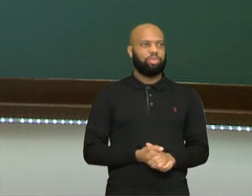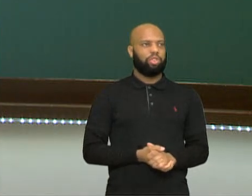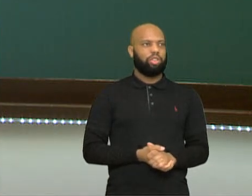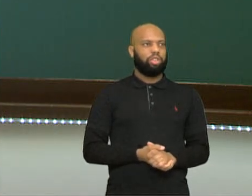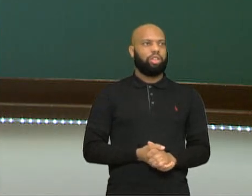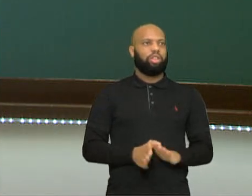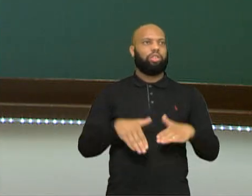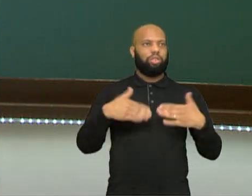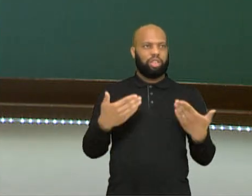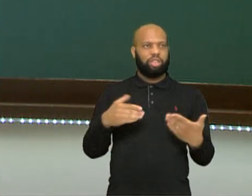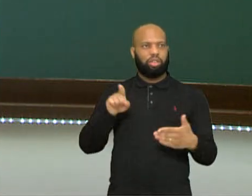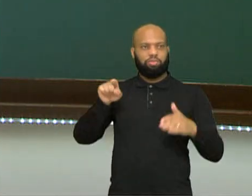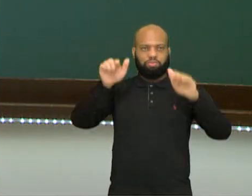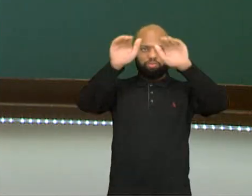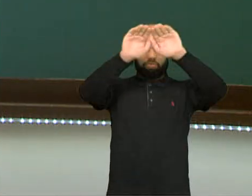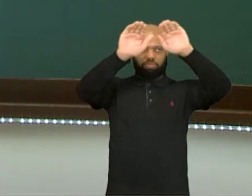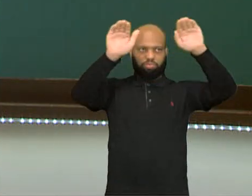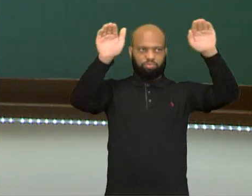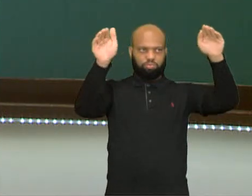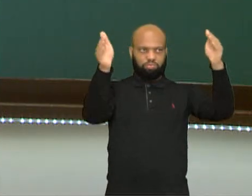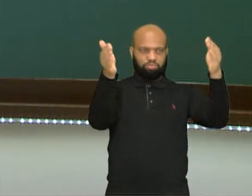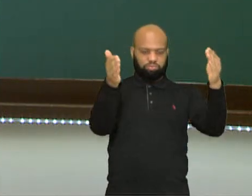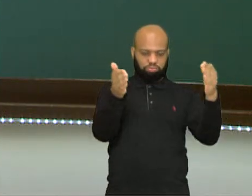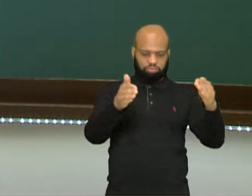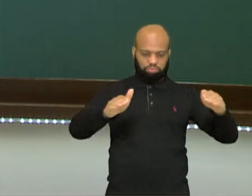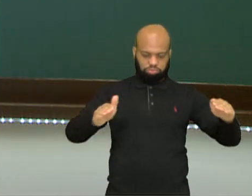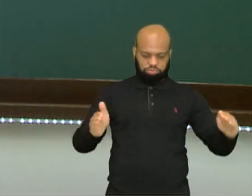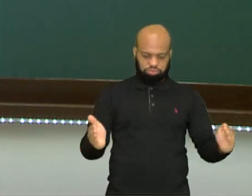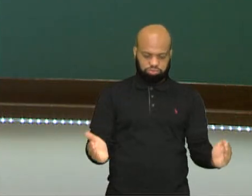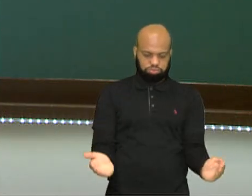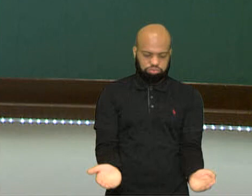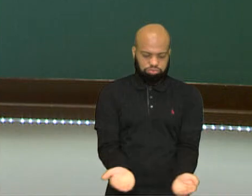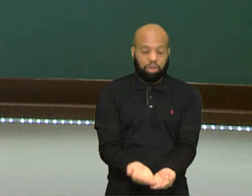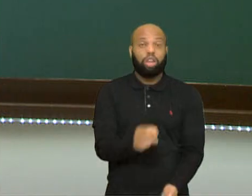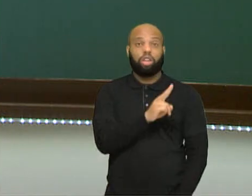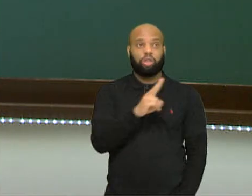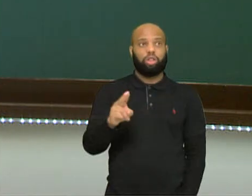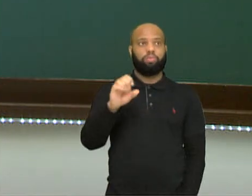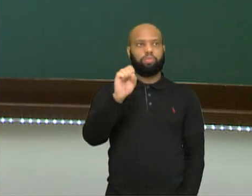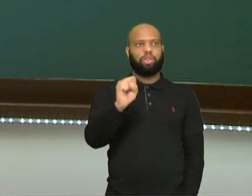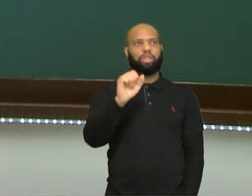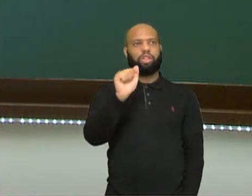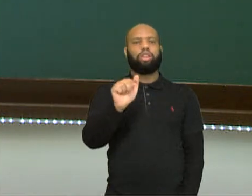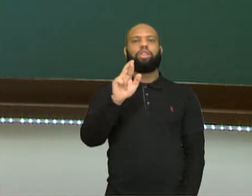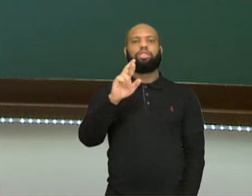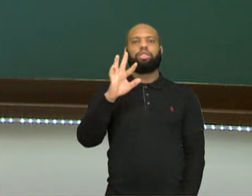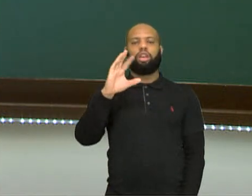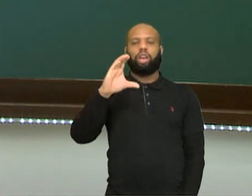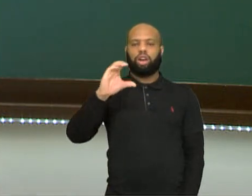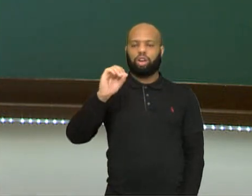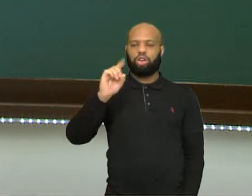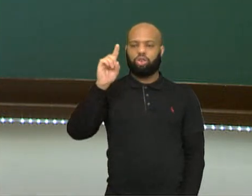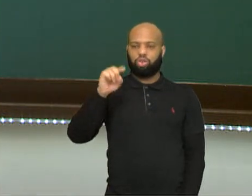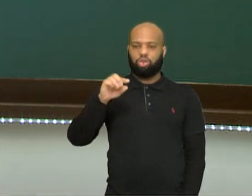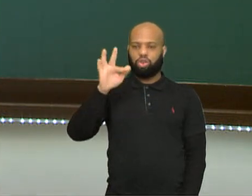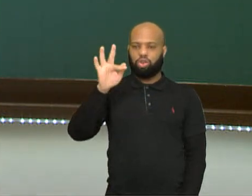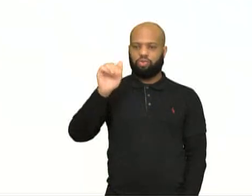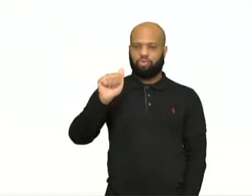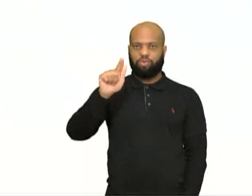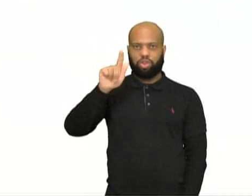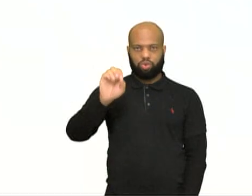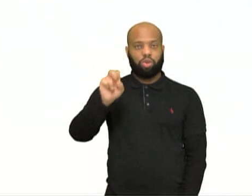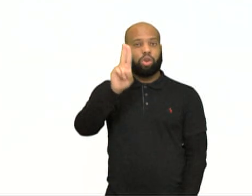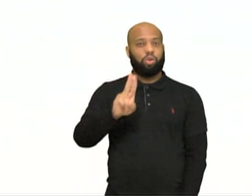Então, sarcófago, né? Então, através do sarcófago, a gente pode ver que são essas urnas funerárias, a gente pode observar os detalhes